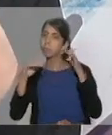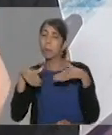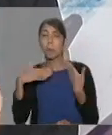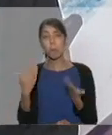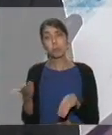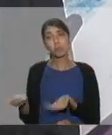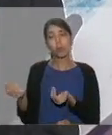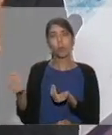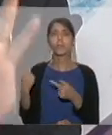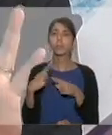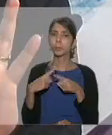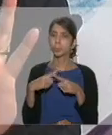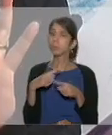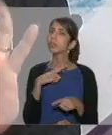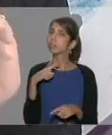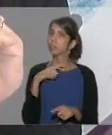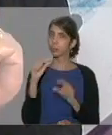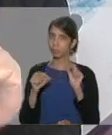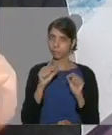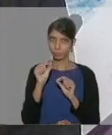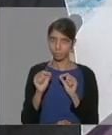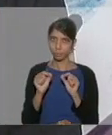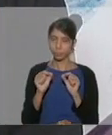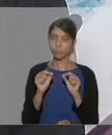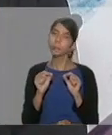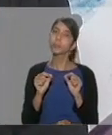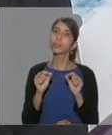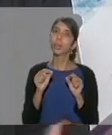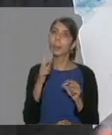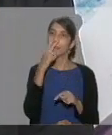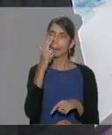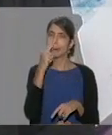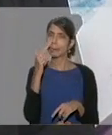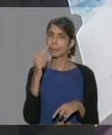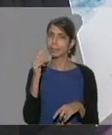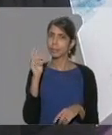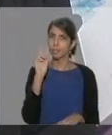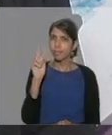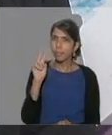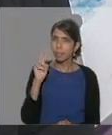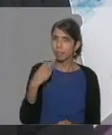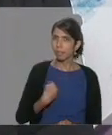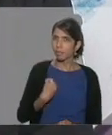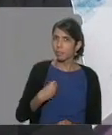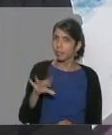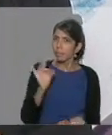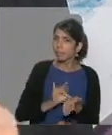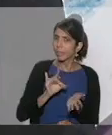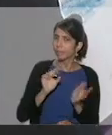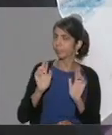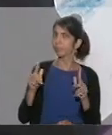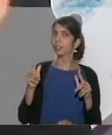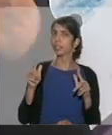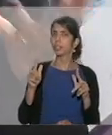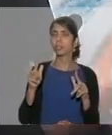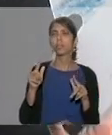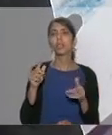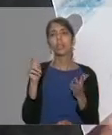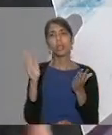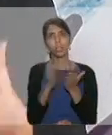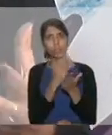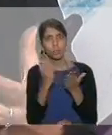de um adolescente? Porque existe, a princípio, assim, um choque com a realidade, né? Sempre os romances